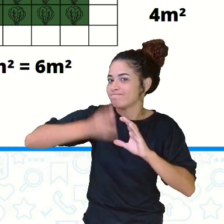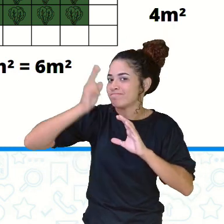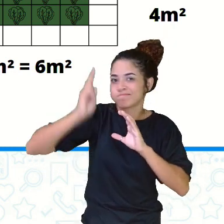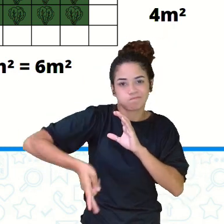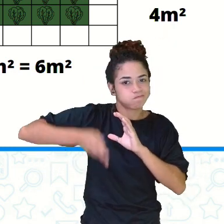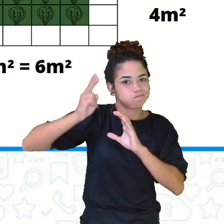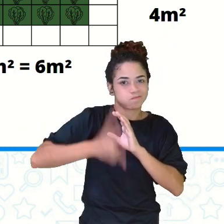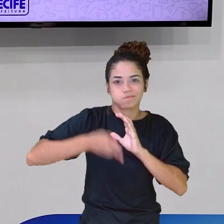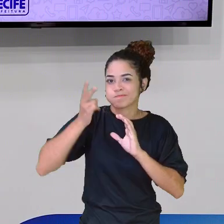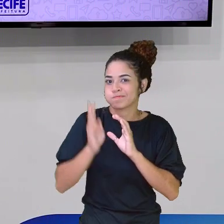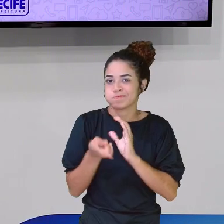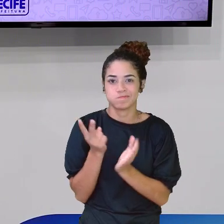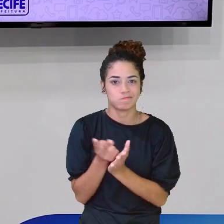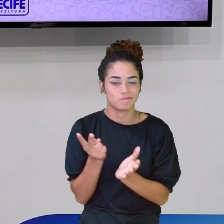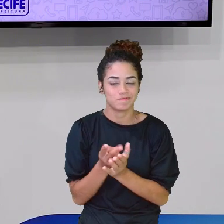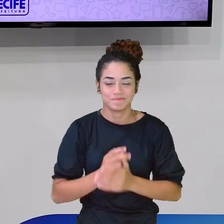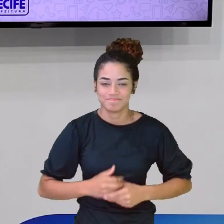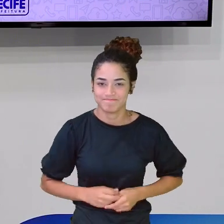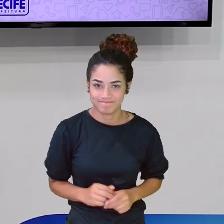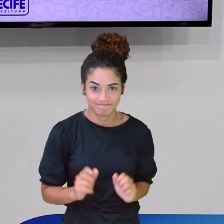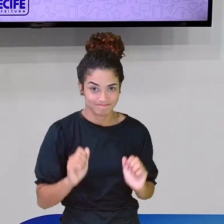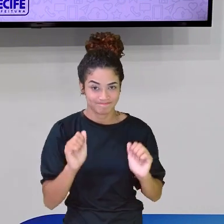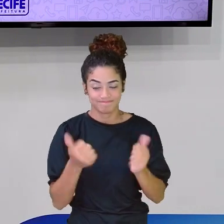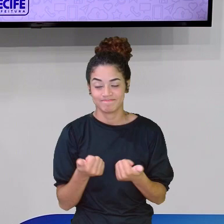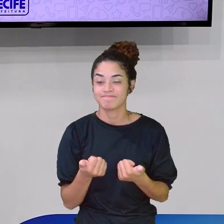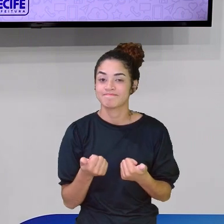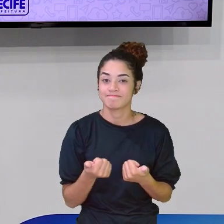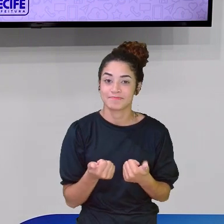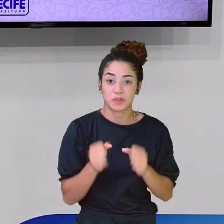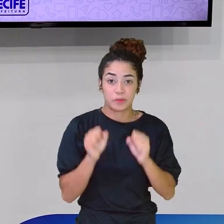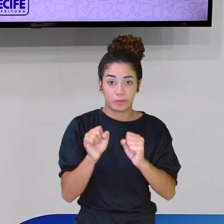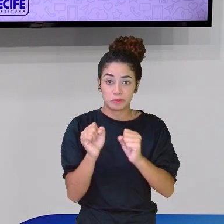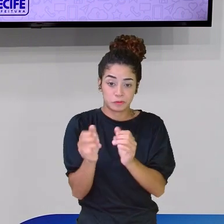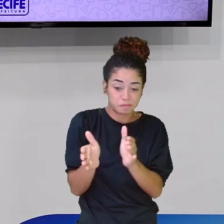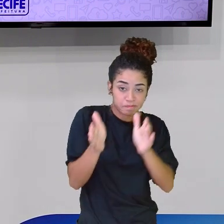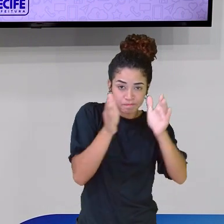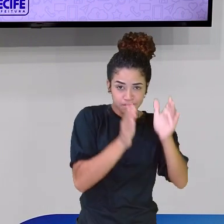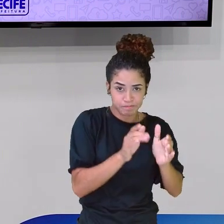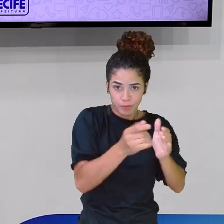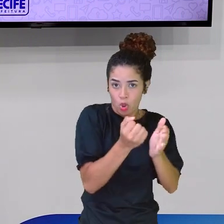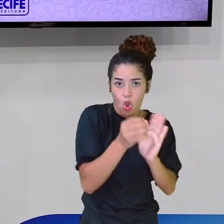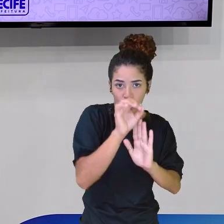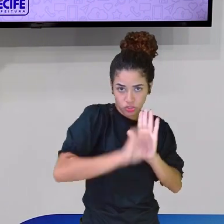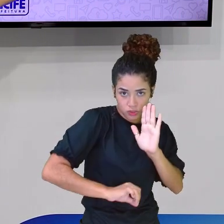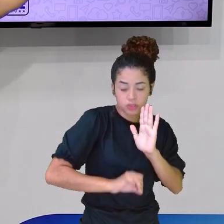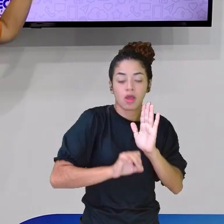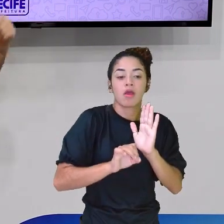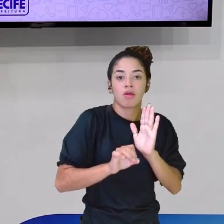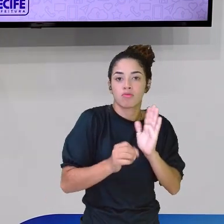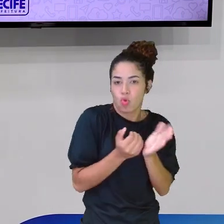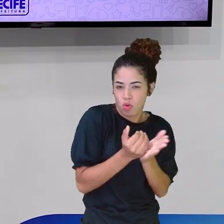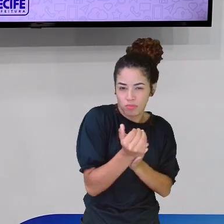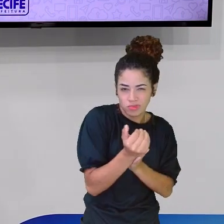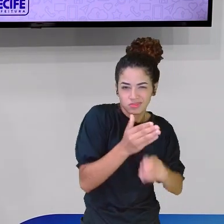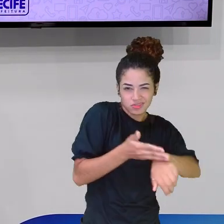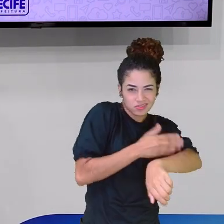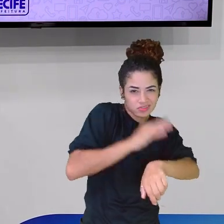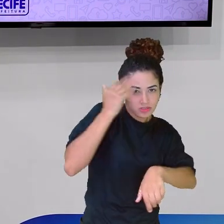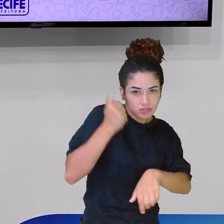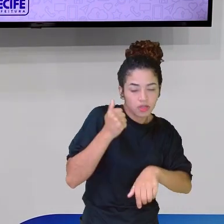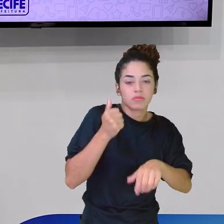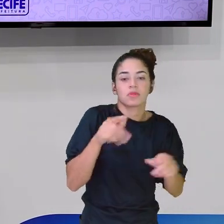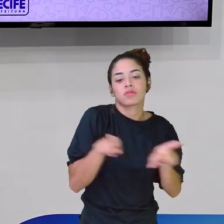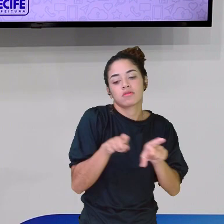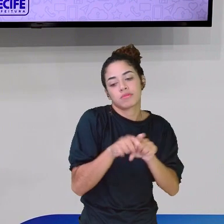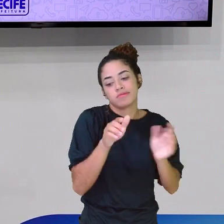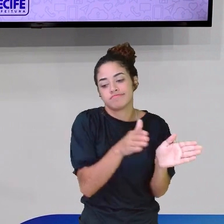características da minha figura se mantêm. Tanto a original quanto a